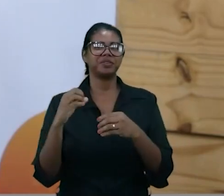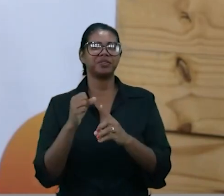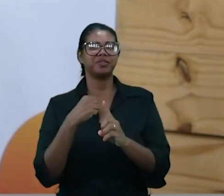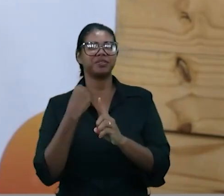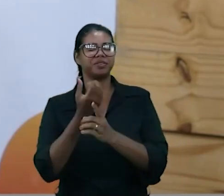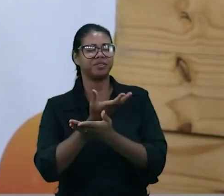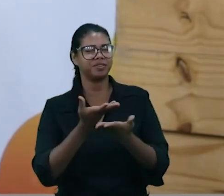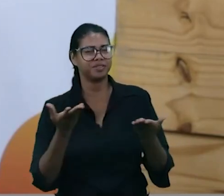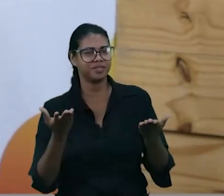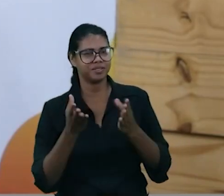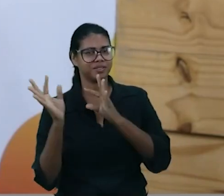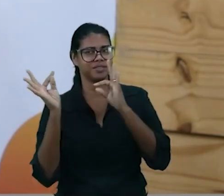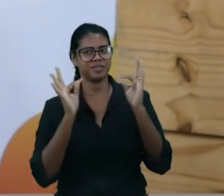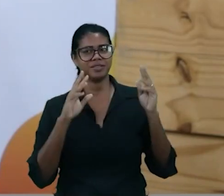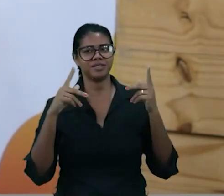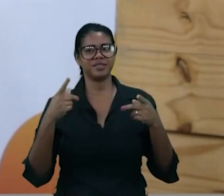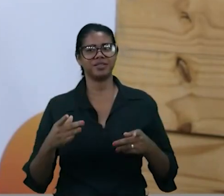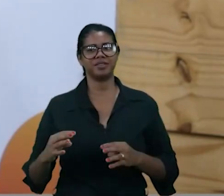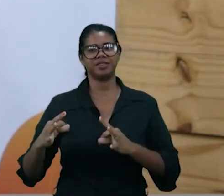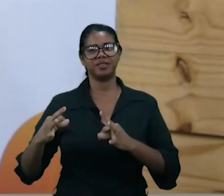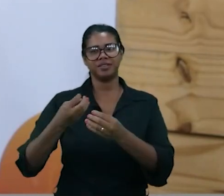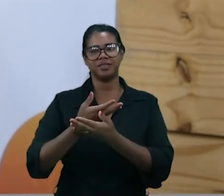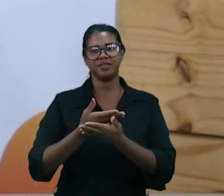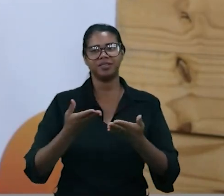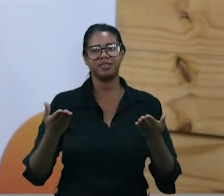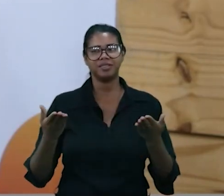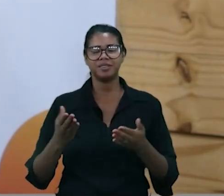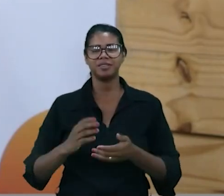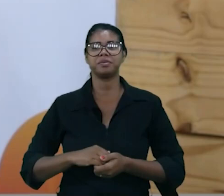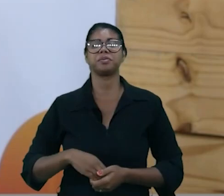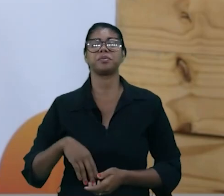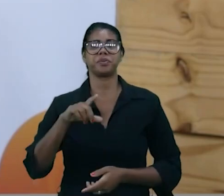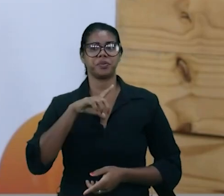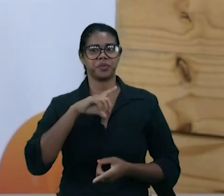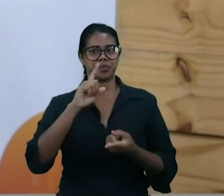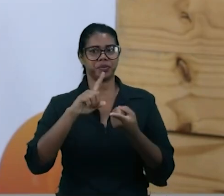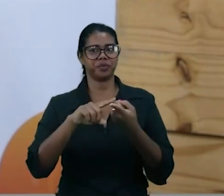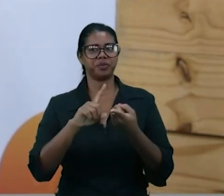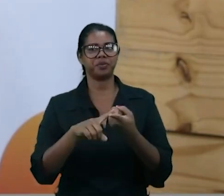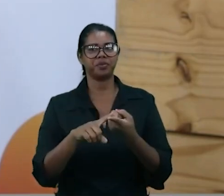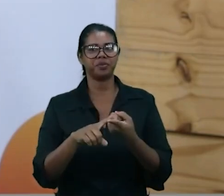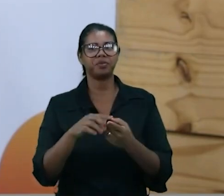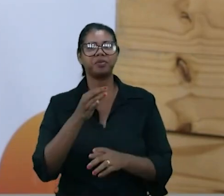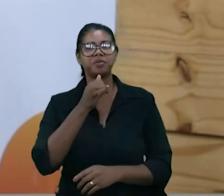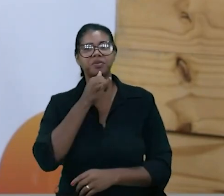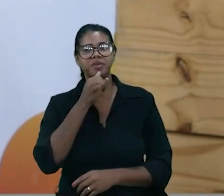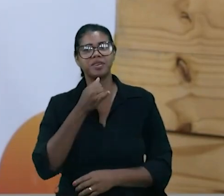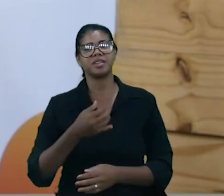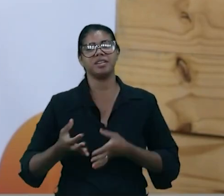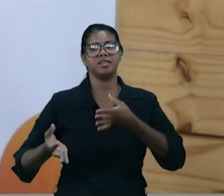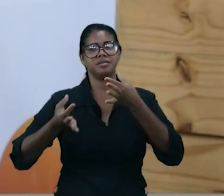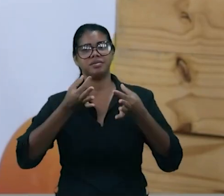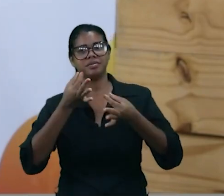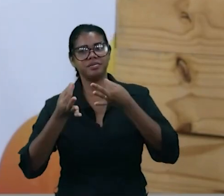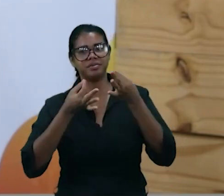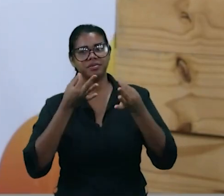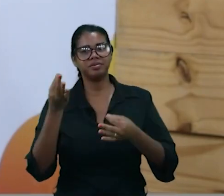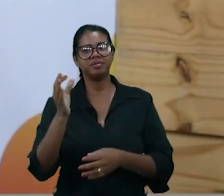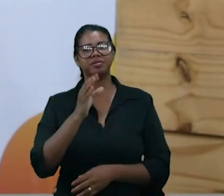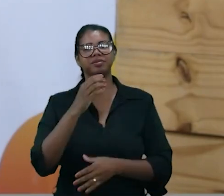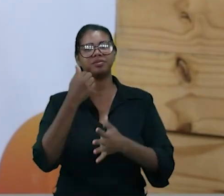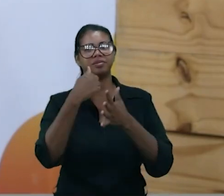sociais, áreas humanas como um todo, tá certo? Existe também uma discussão de